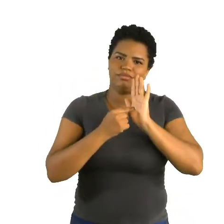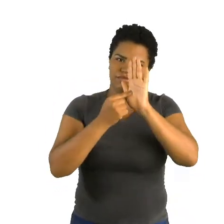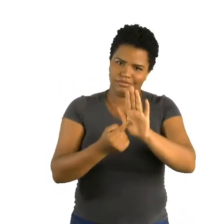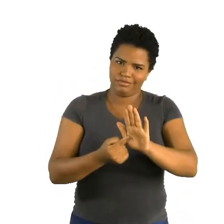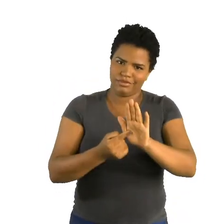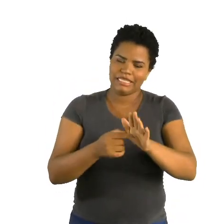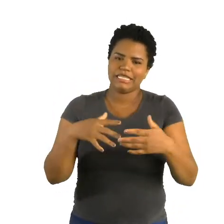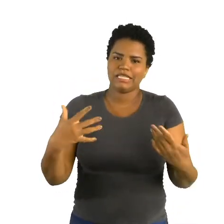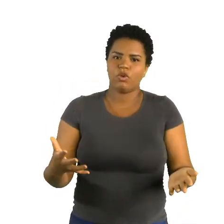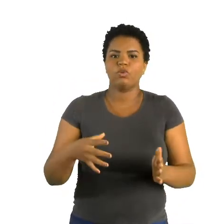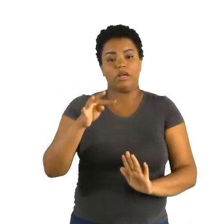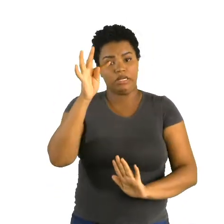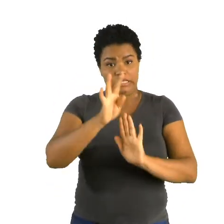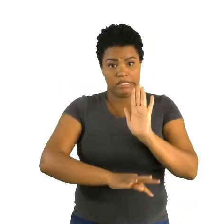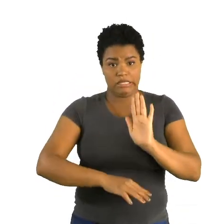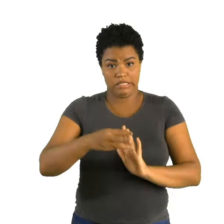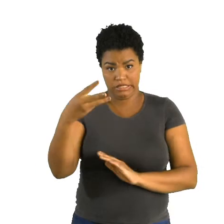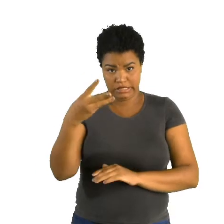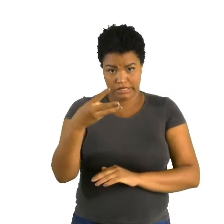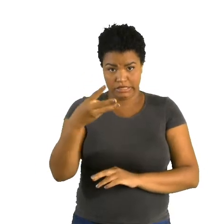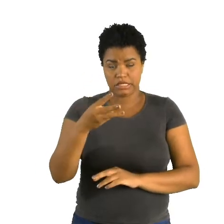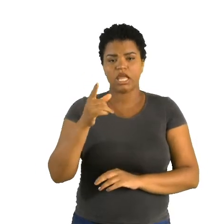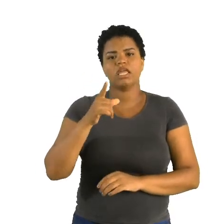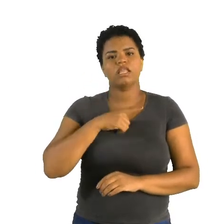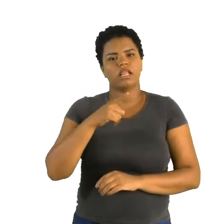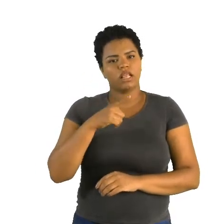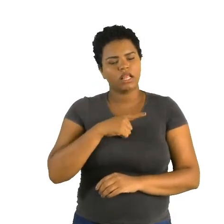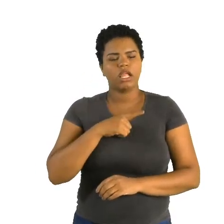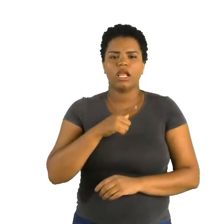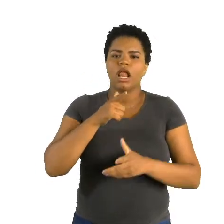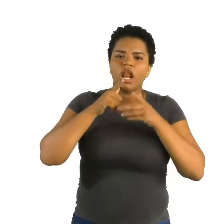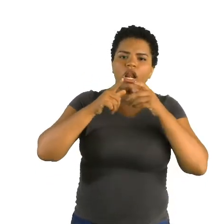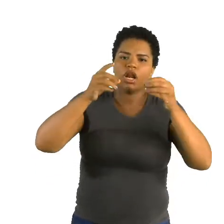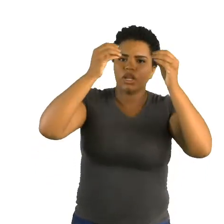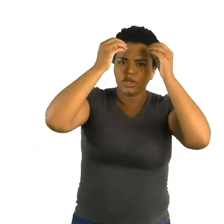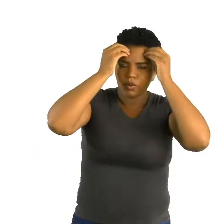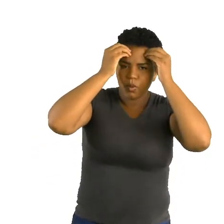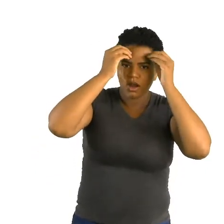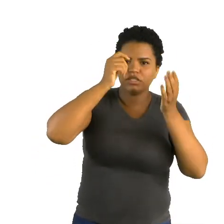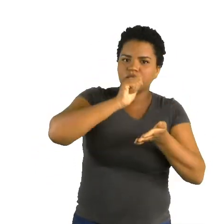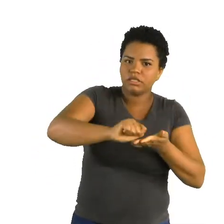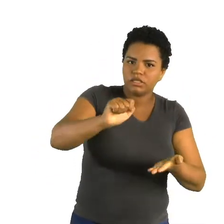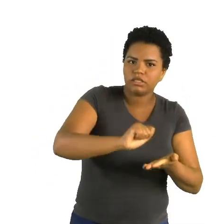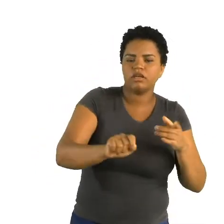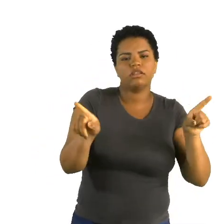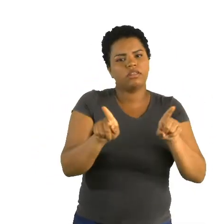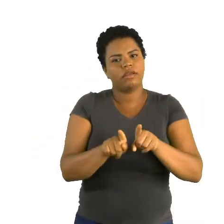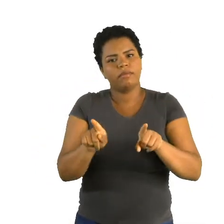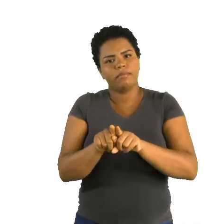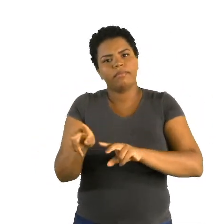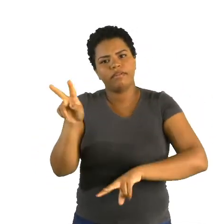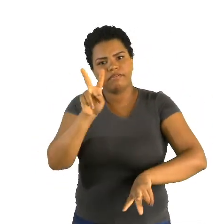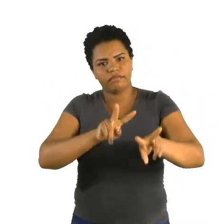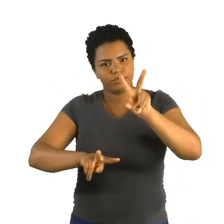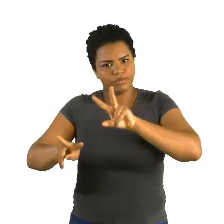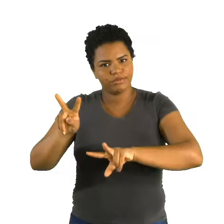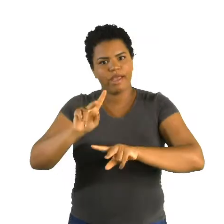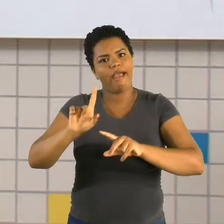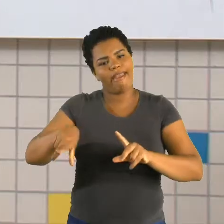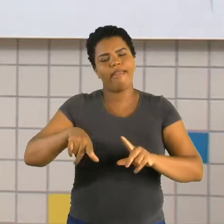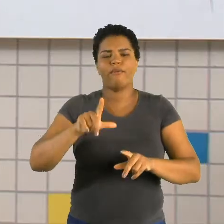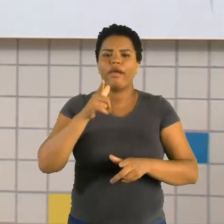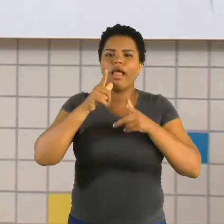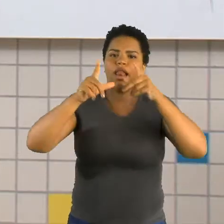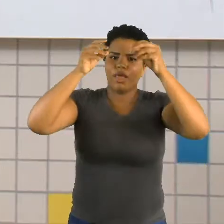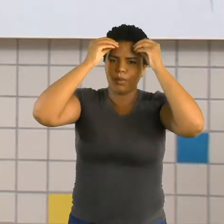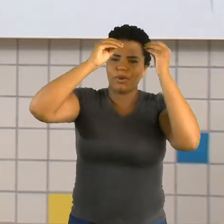texto 3, aparecem tanto a linguagem verbal quanto a não verbal. Nesse caso, nós chamamos de linguagem mista,